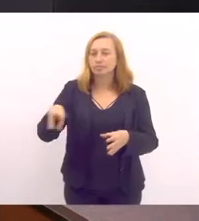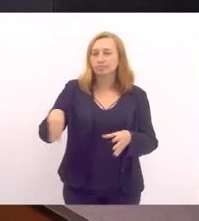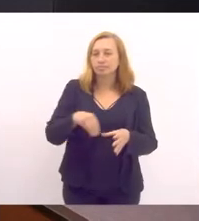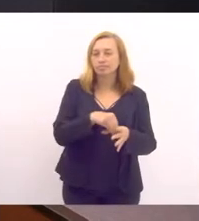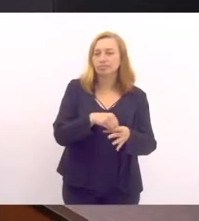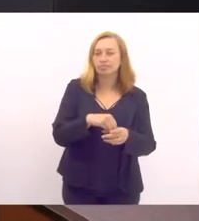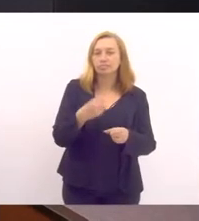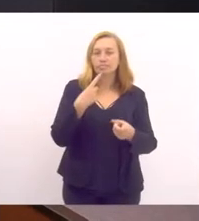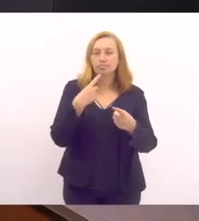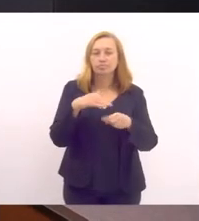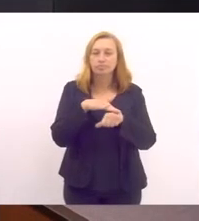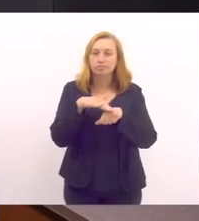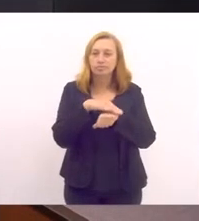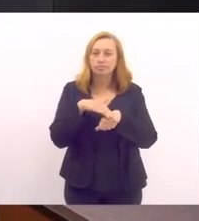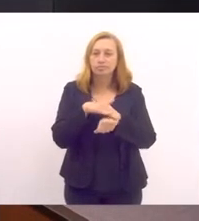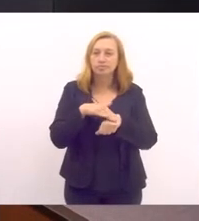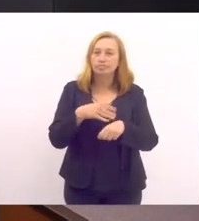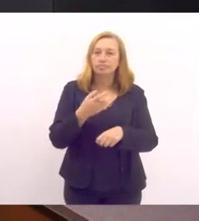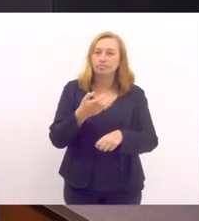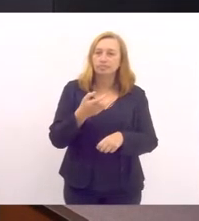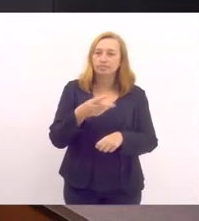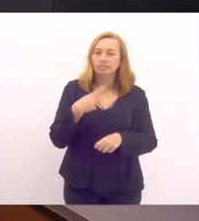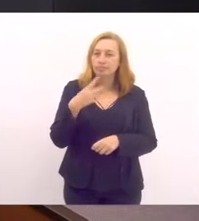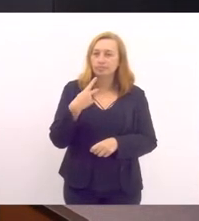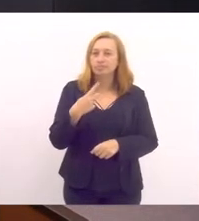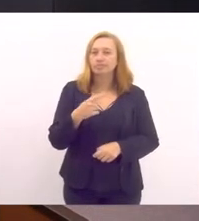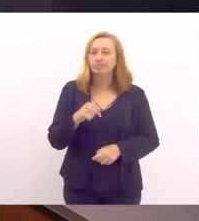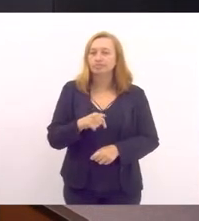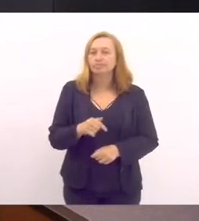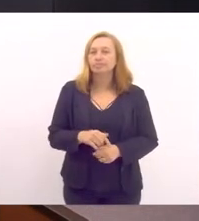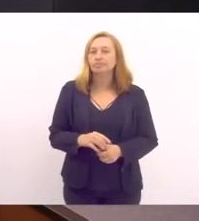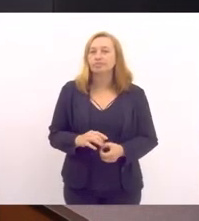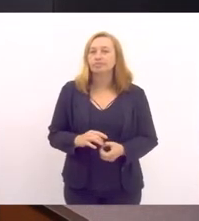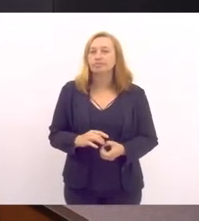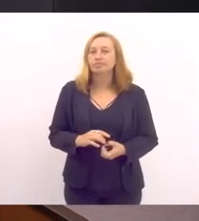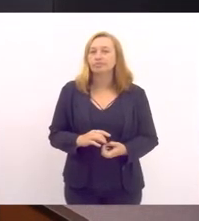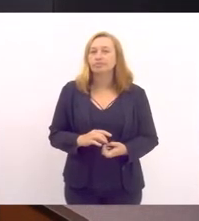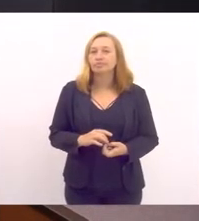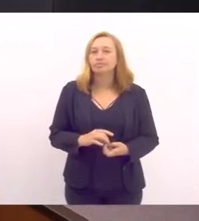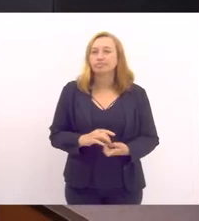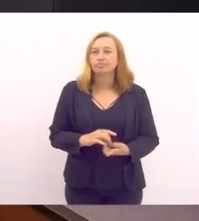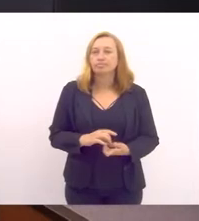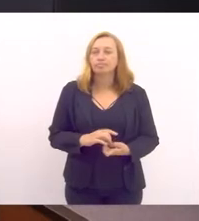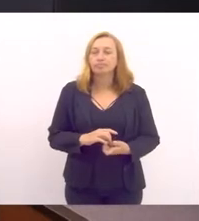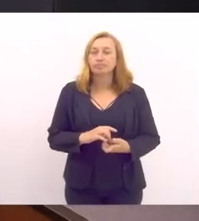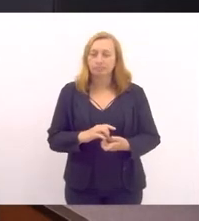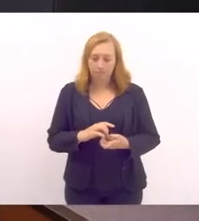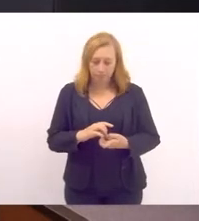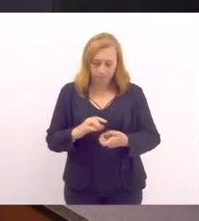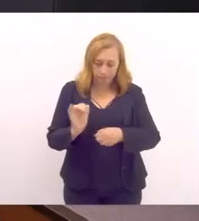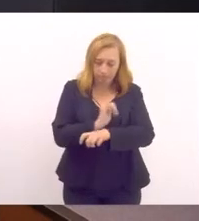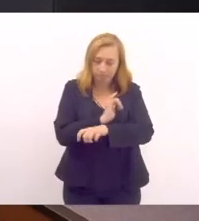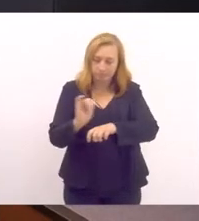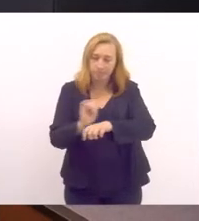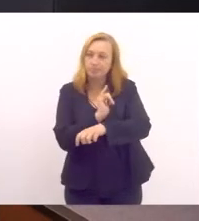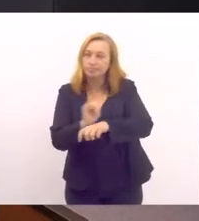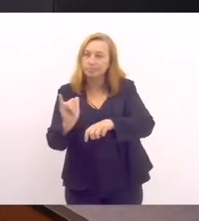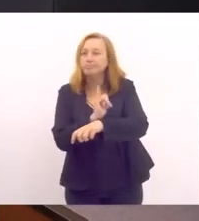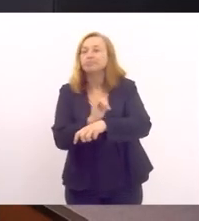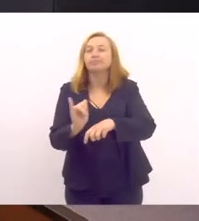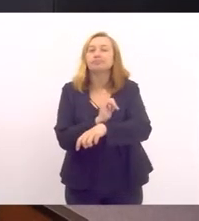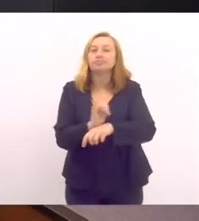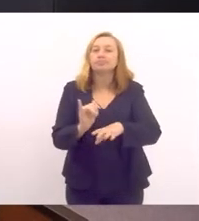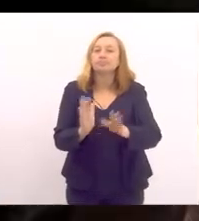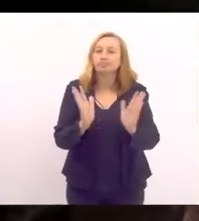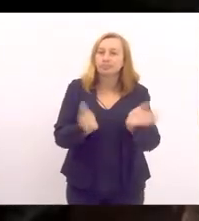primeiro ponto que eu queria, o questionamento que eu queria fazer aqui, qual vai ser a dinâmica a partir de agora, se a gente vai entrar em